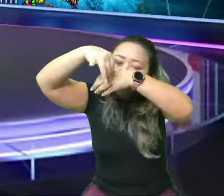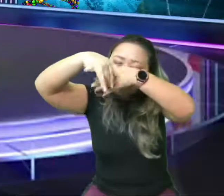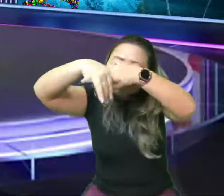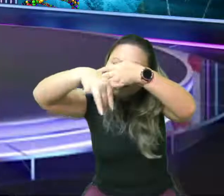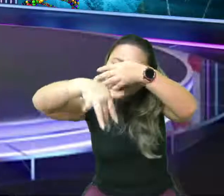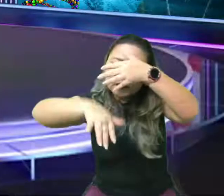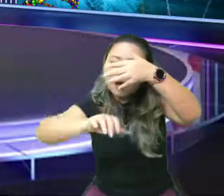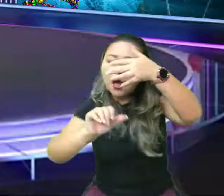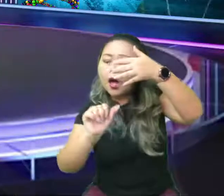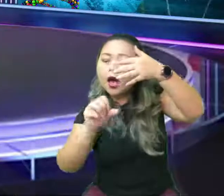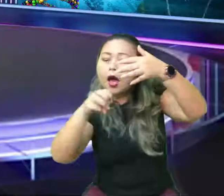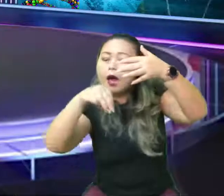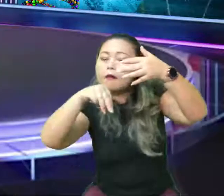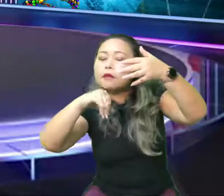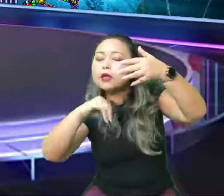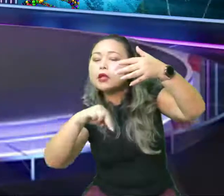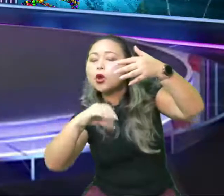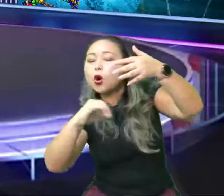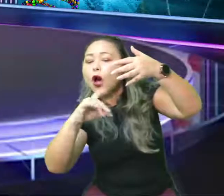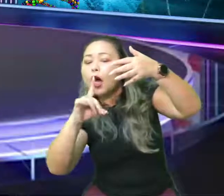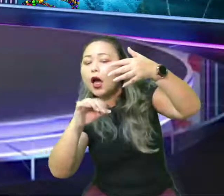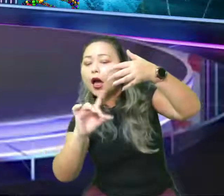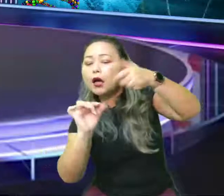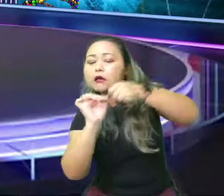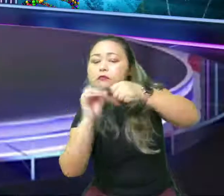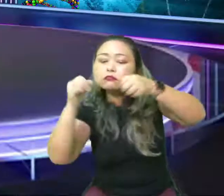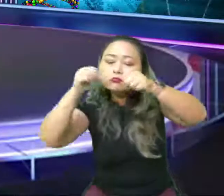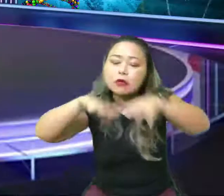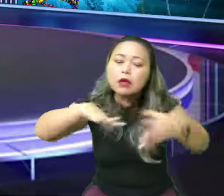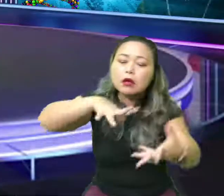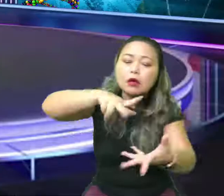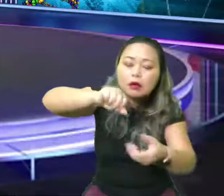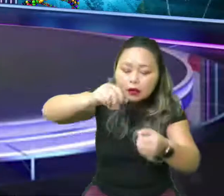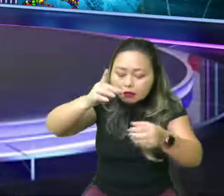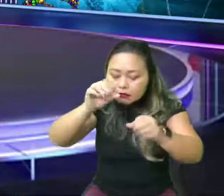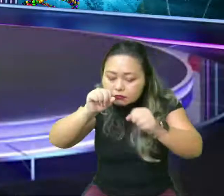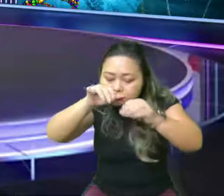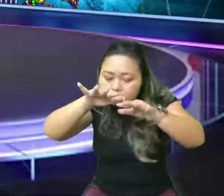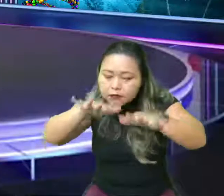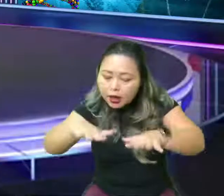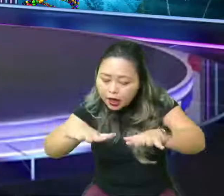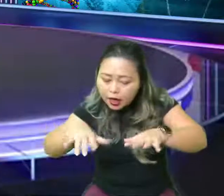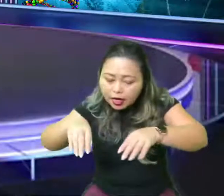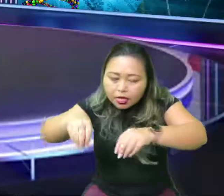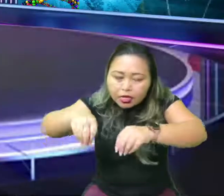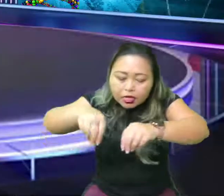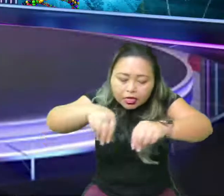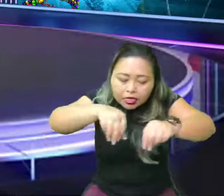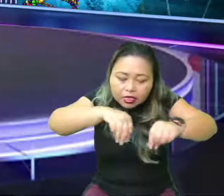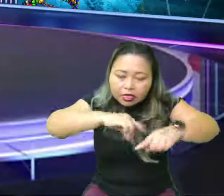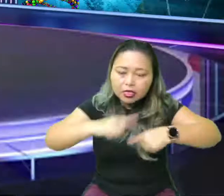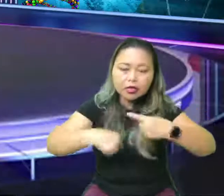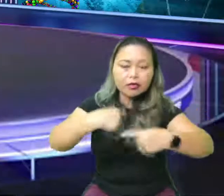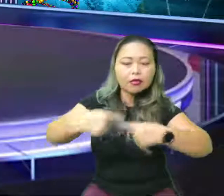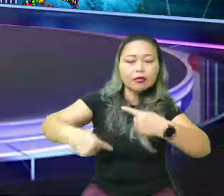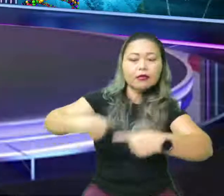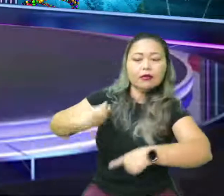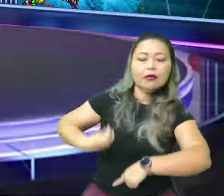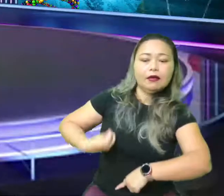no caso os aminoácidos vieram aderidos ali e ao chocarem-se com a Terra, foram encontrando um ambiente capaz de desenvolver a